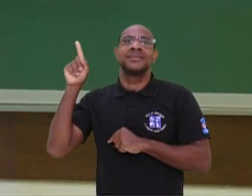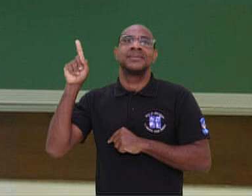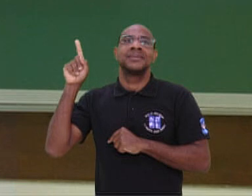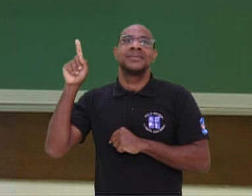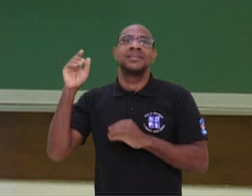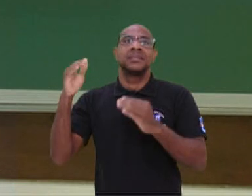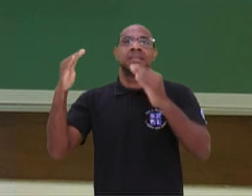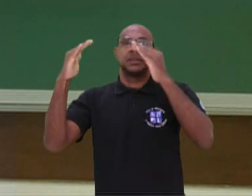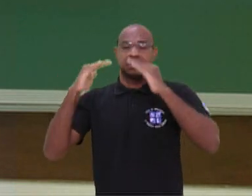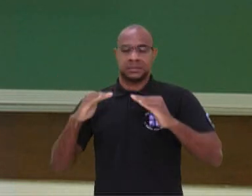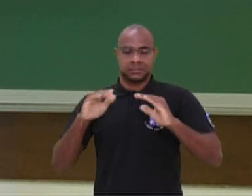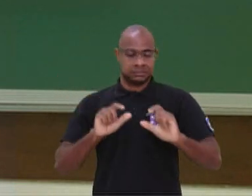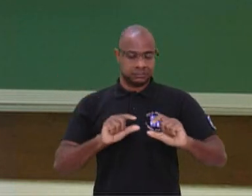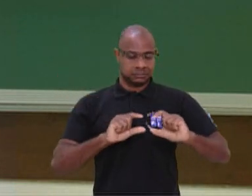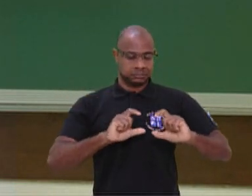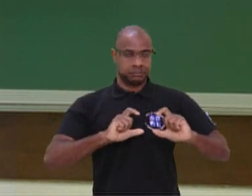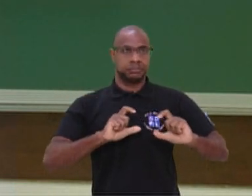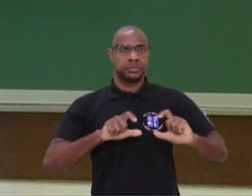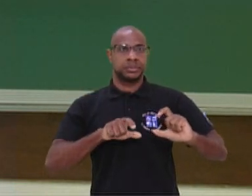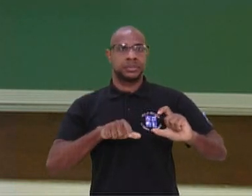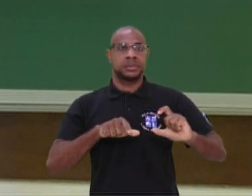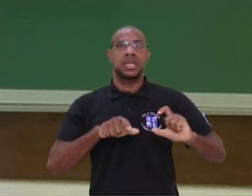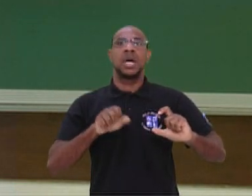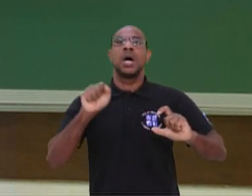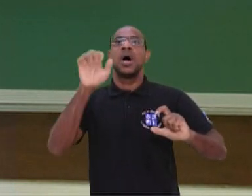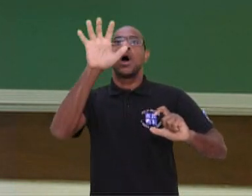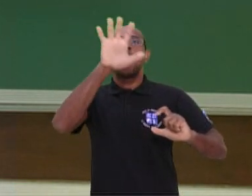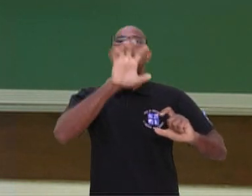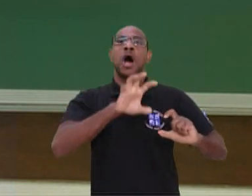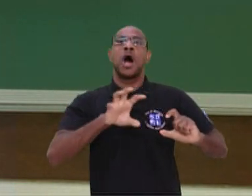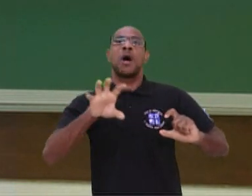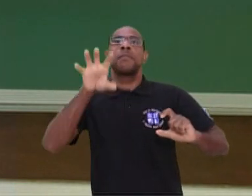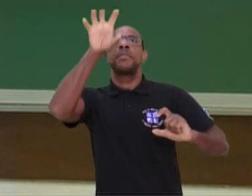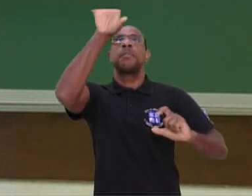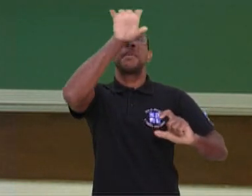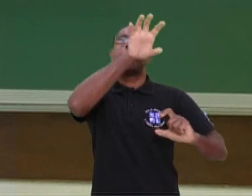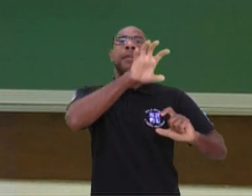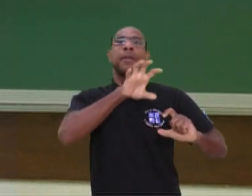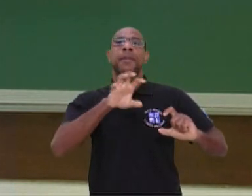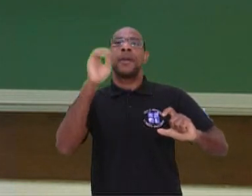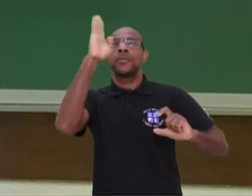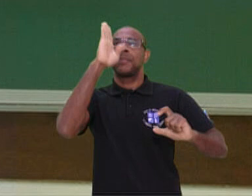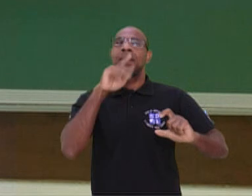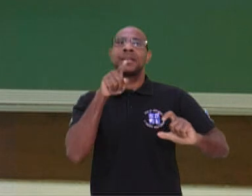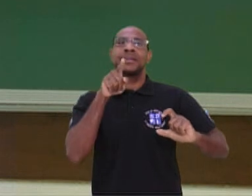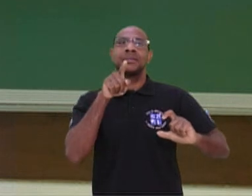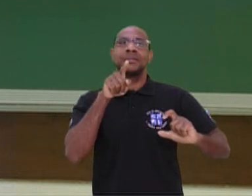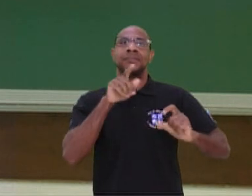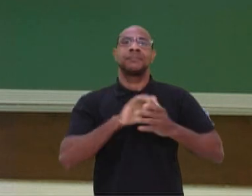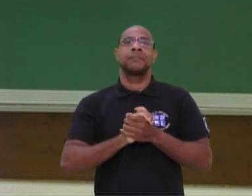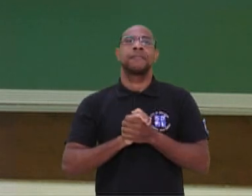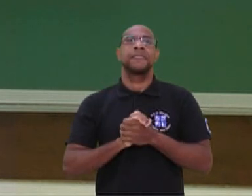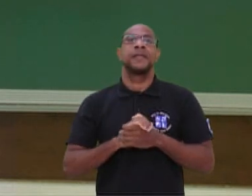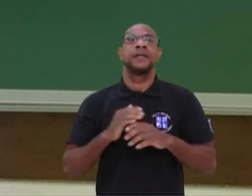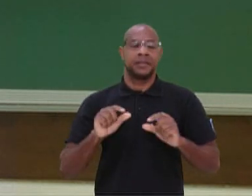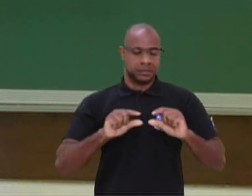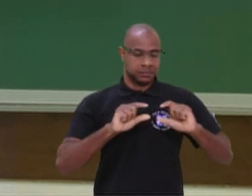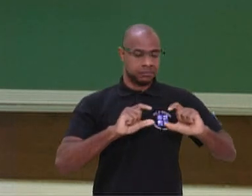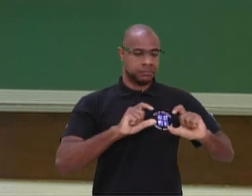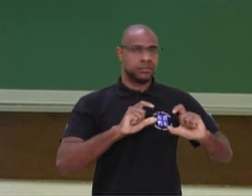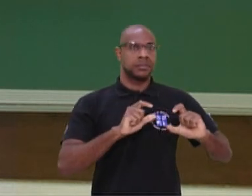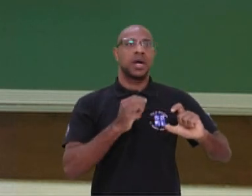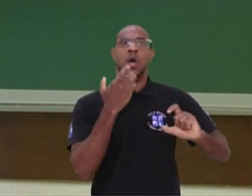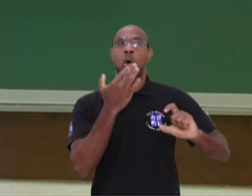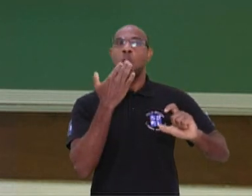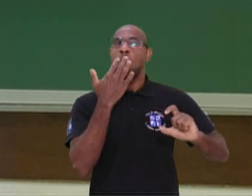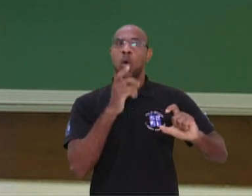as regiões do país. Norte, Nordeste, Sudeste, Sul, Centro-Oeste. Atentem embaixo